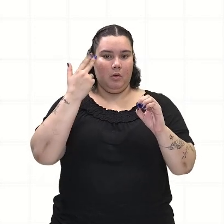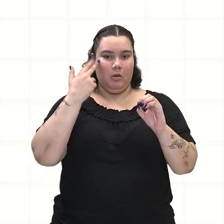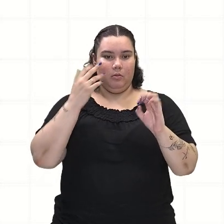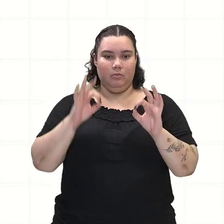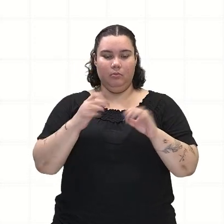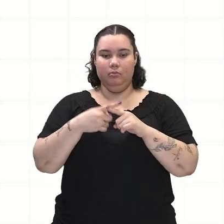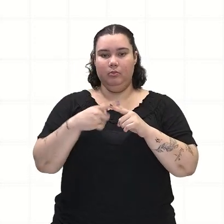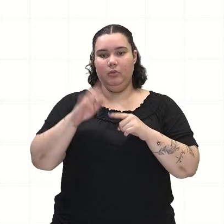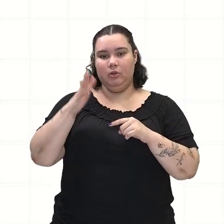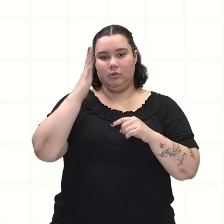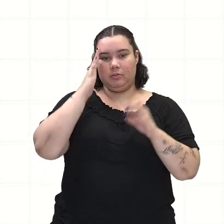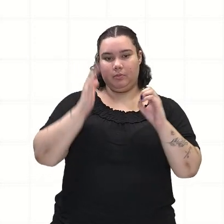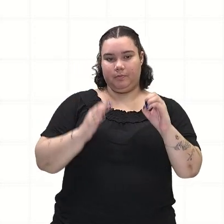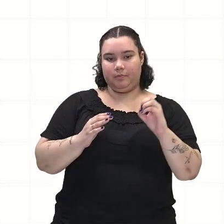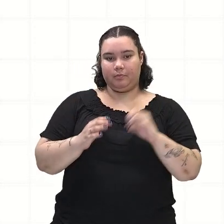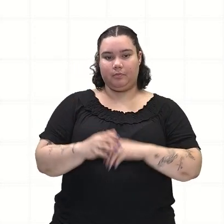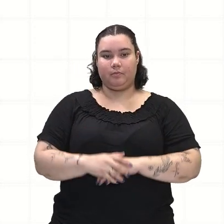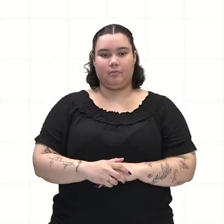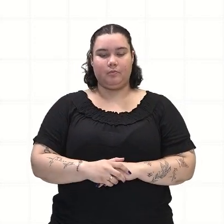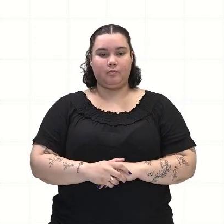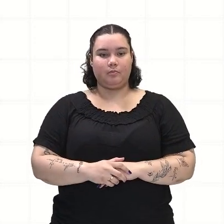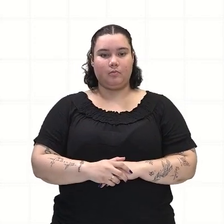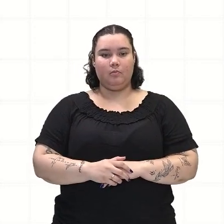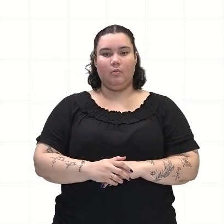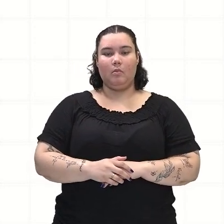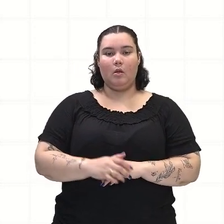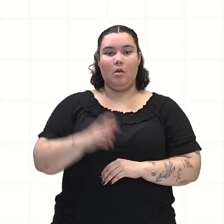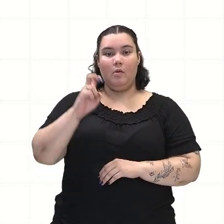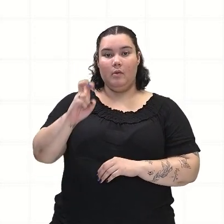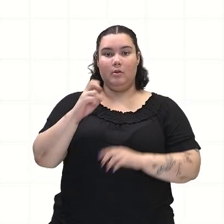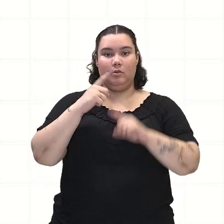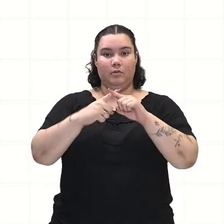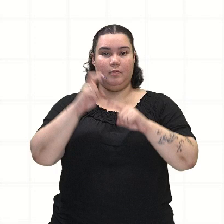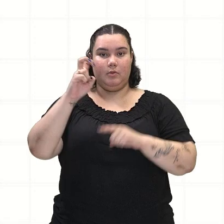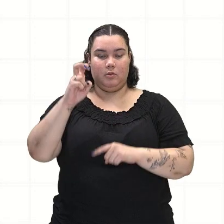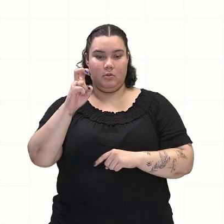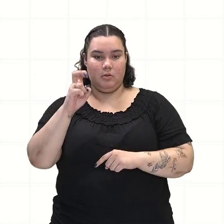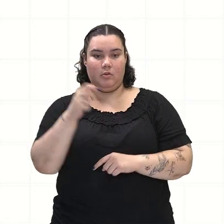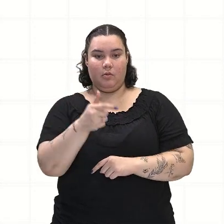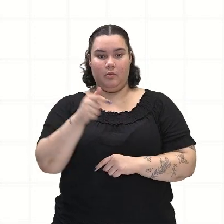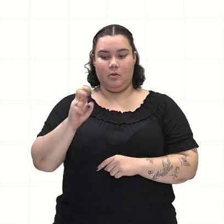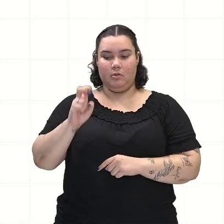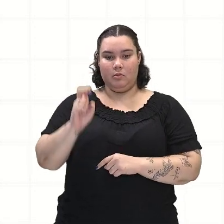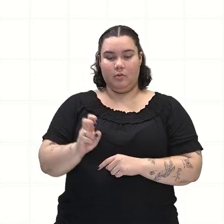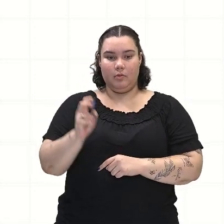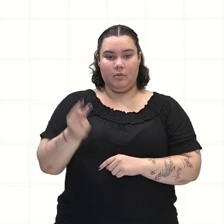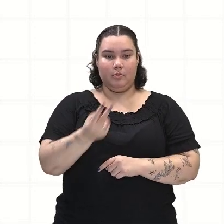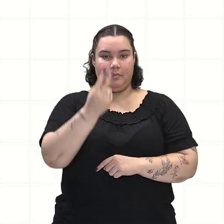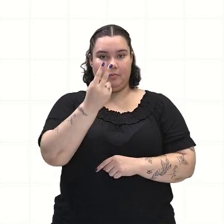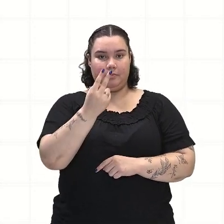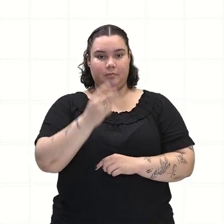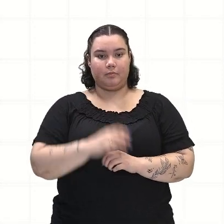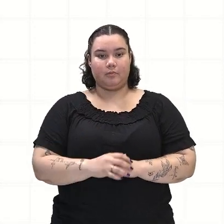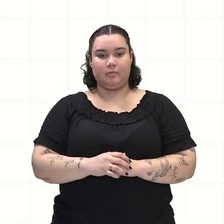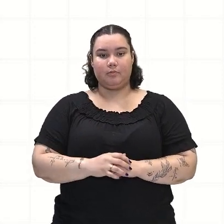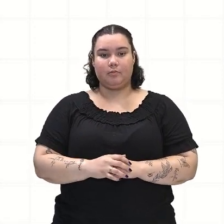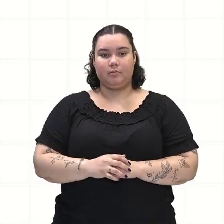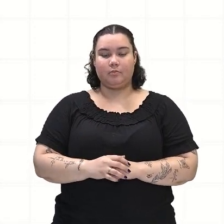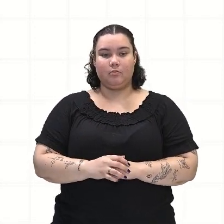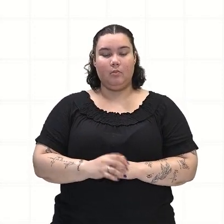vai dar zero. Então, 0. 5 vezes 5 dá 25, sobe